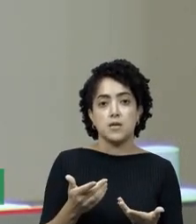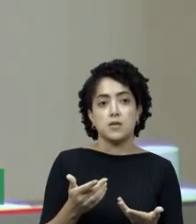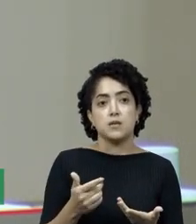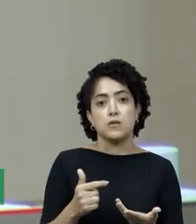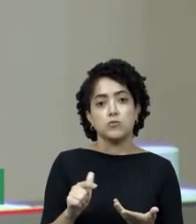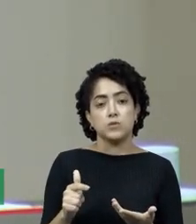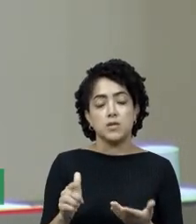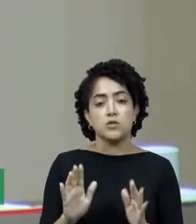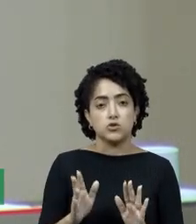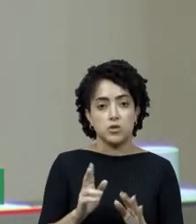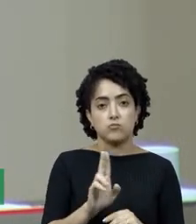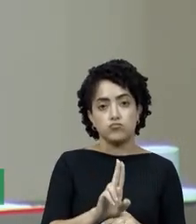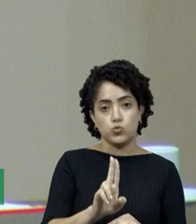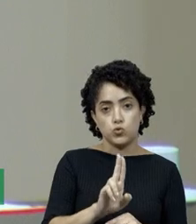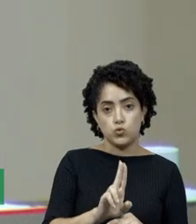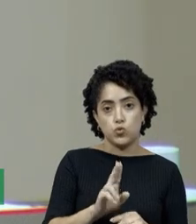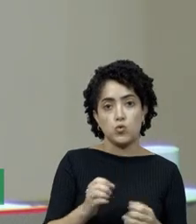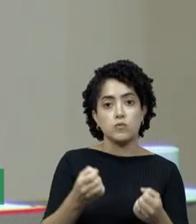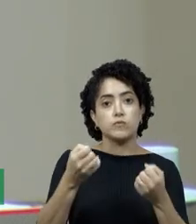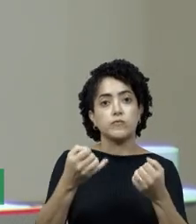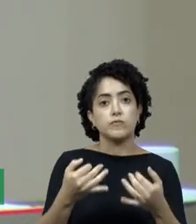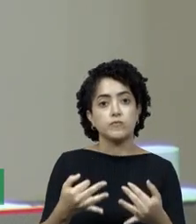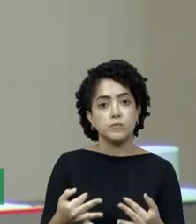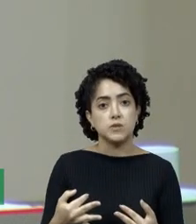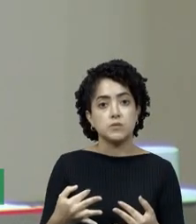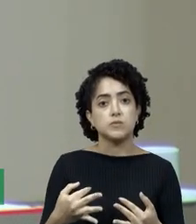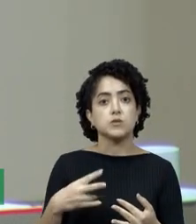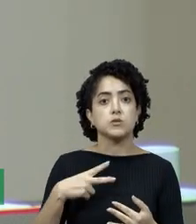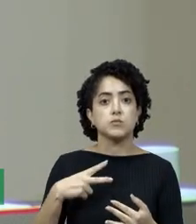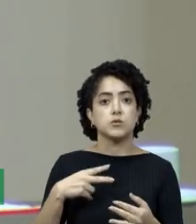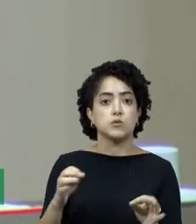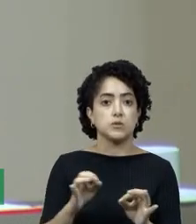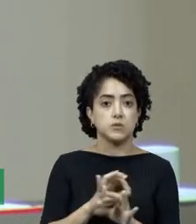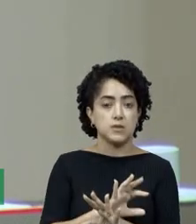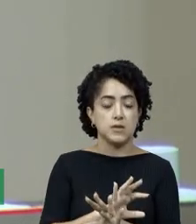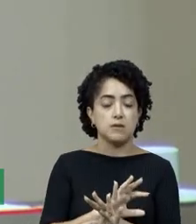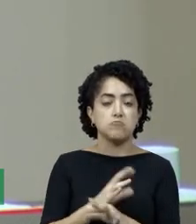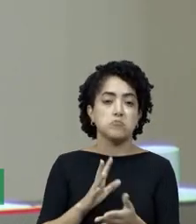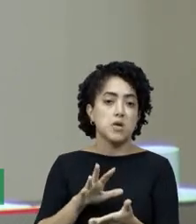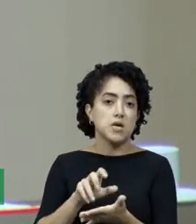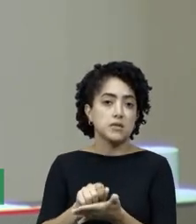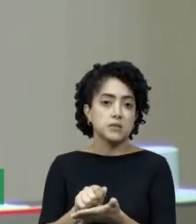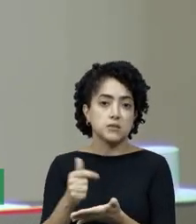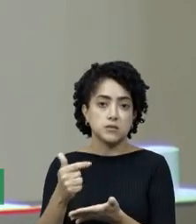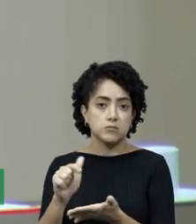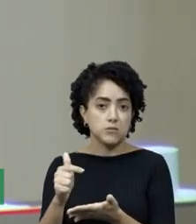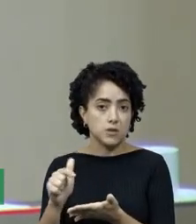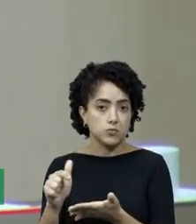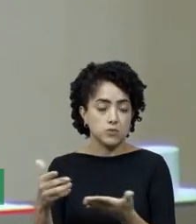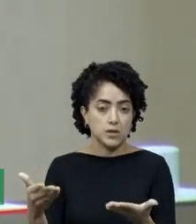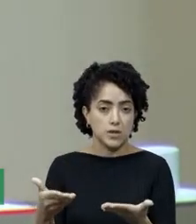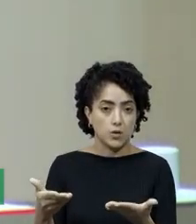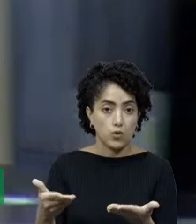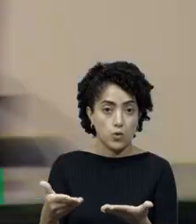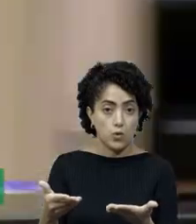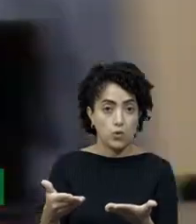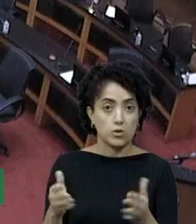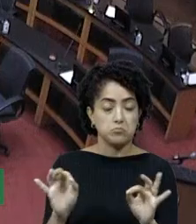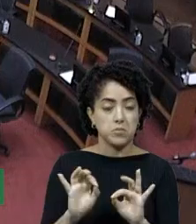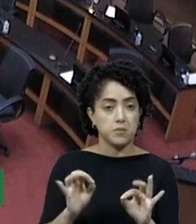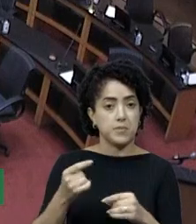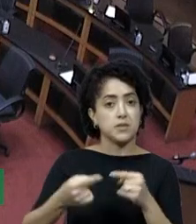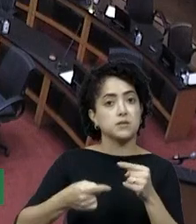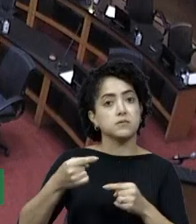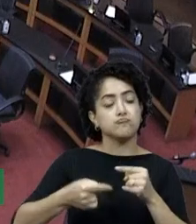da palavra. Fim das explicações pessoais. Não havendo mais oradores inscritos e nada mais havendo